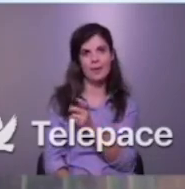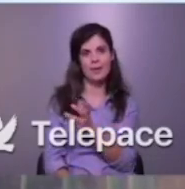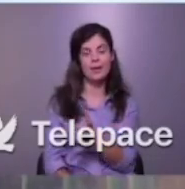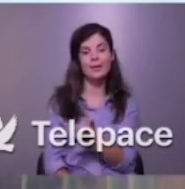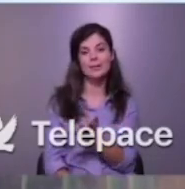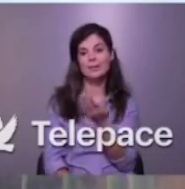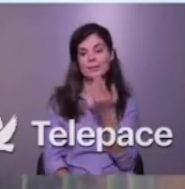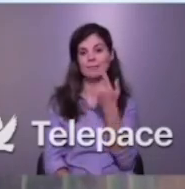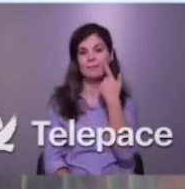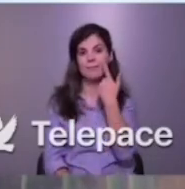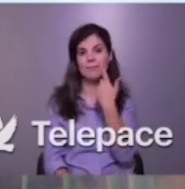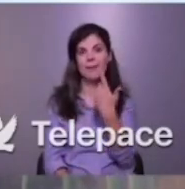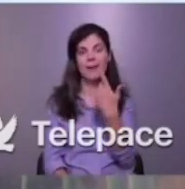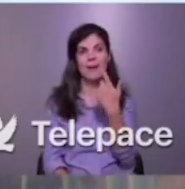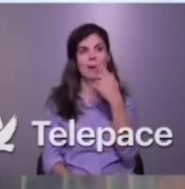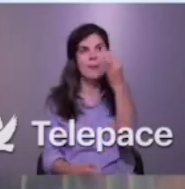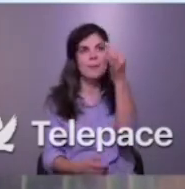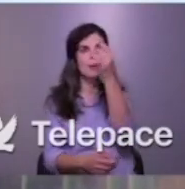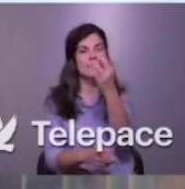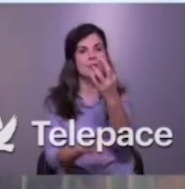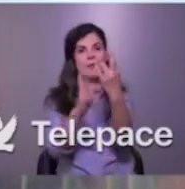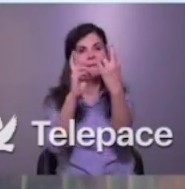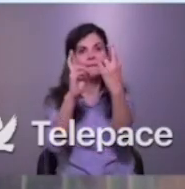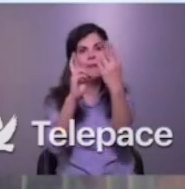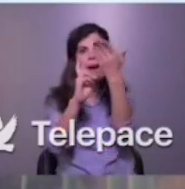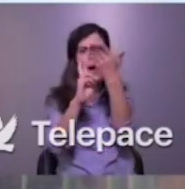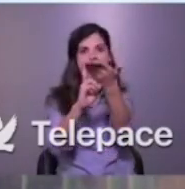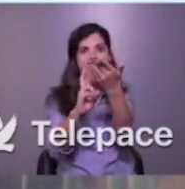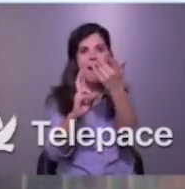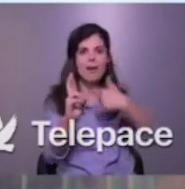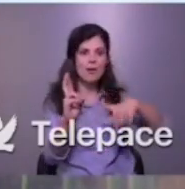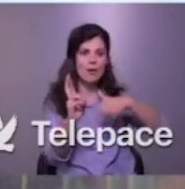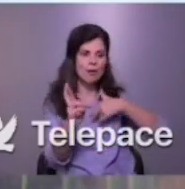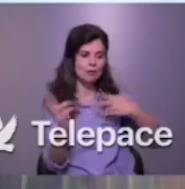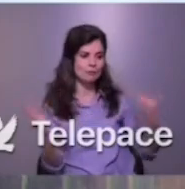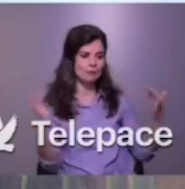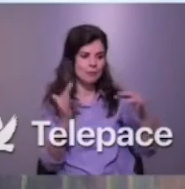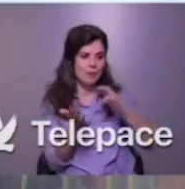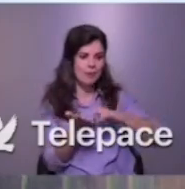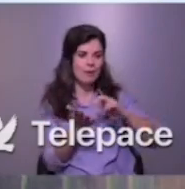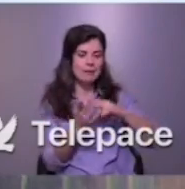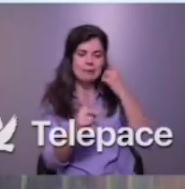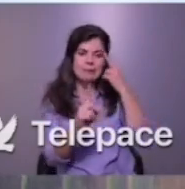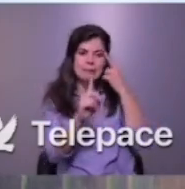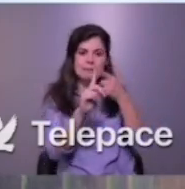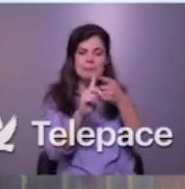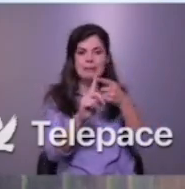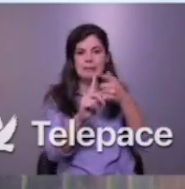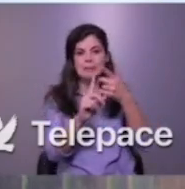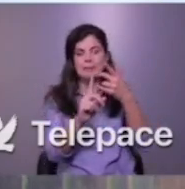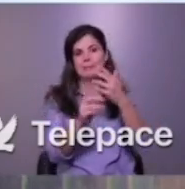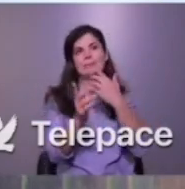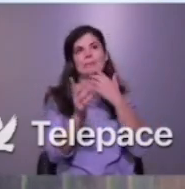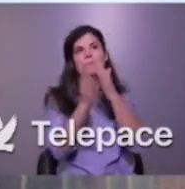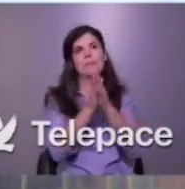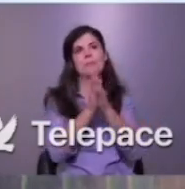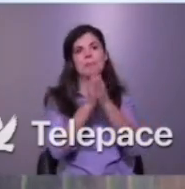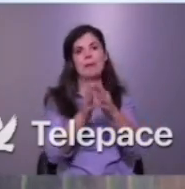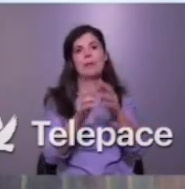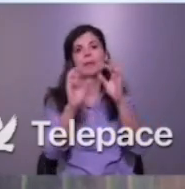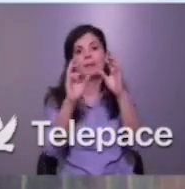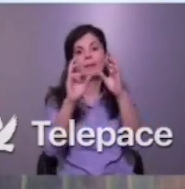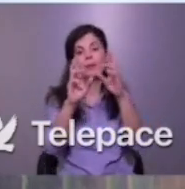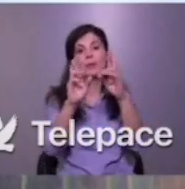um sinal de esperança. Somos todos peregrinos de esperança para o ano jubilar que se